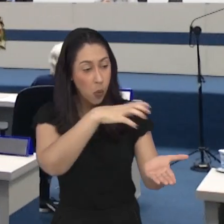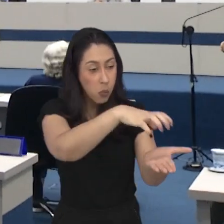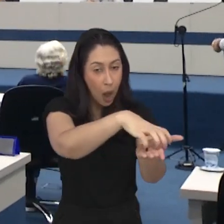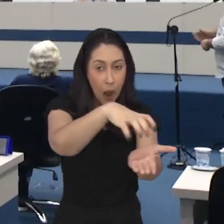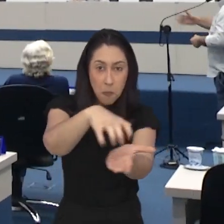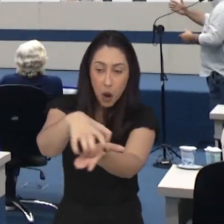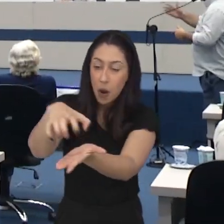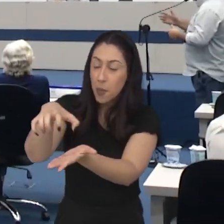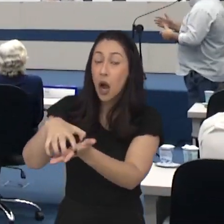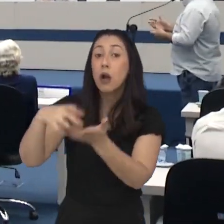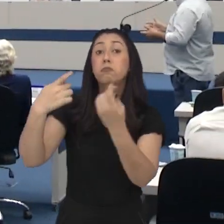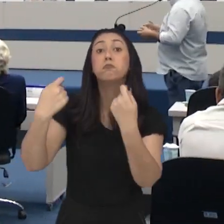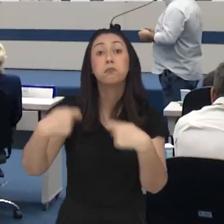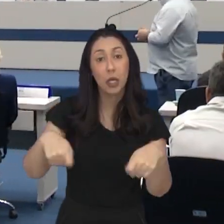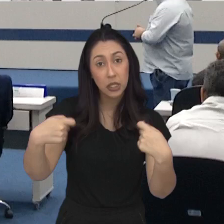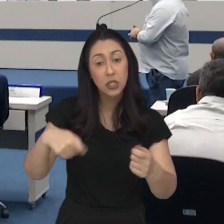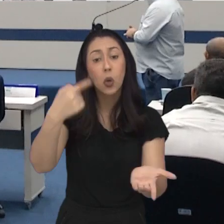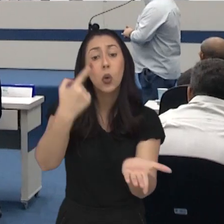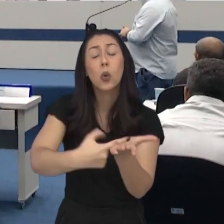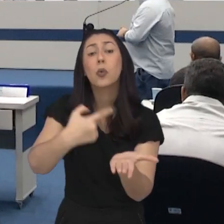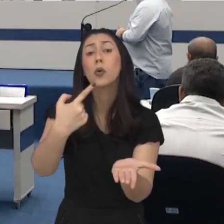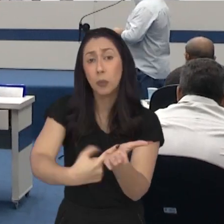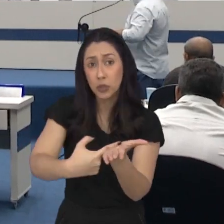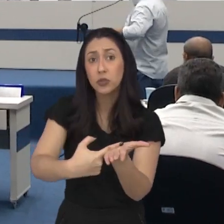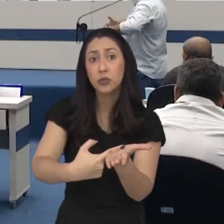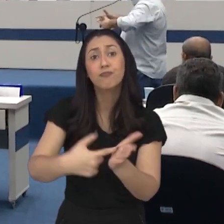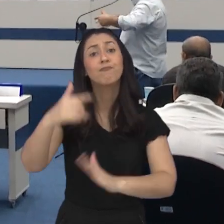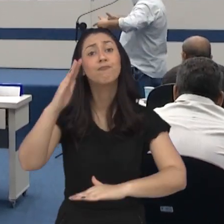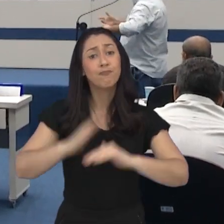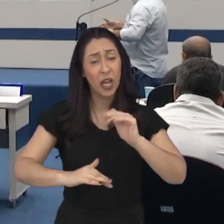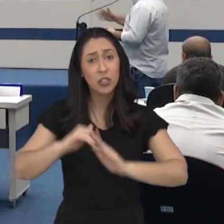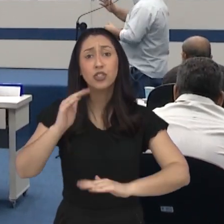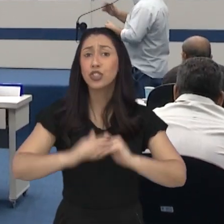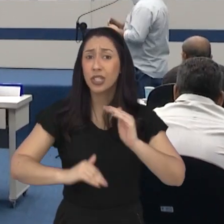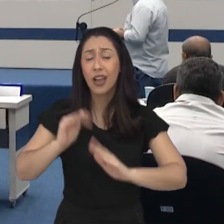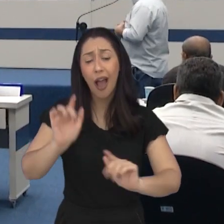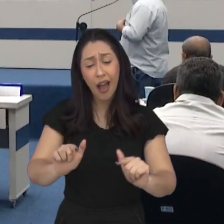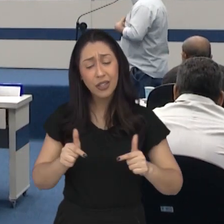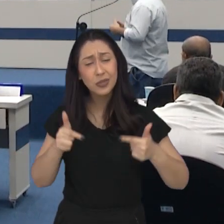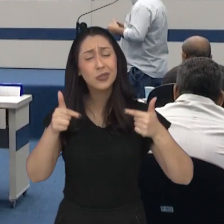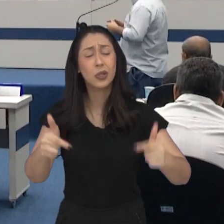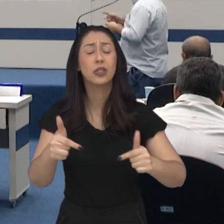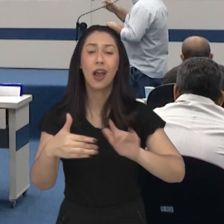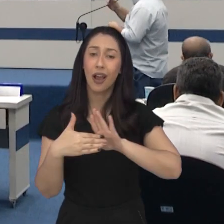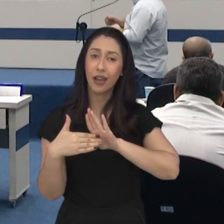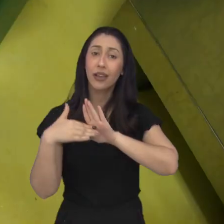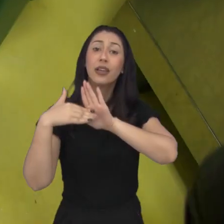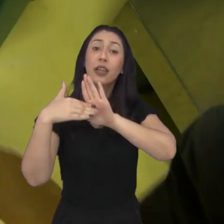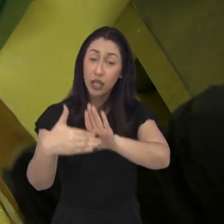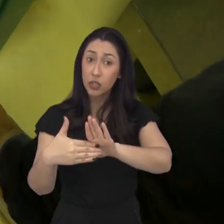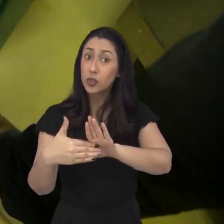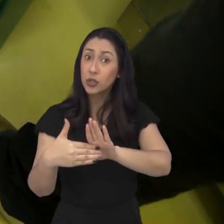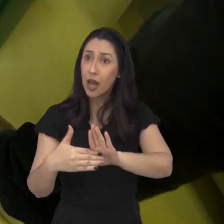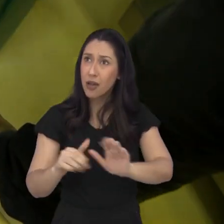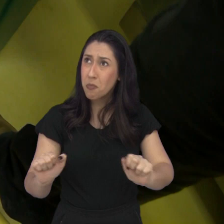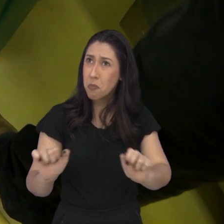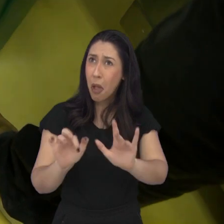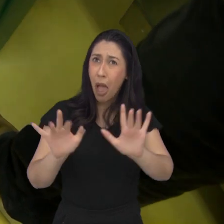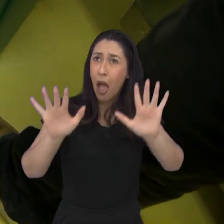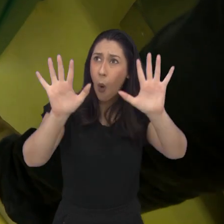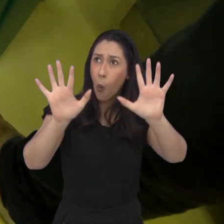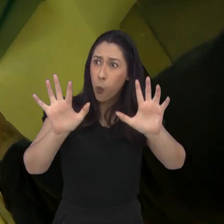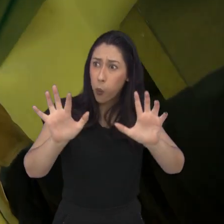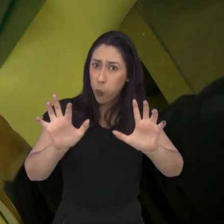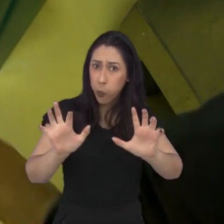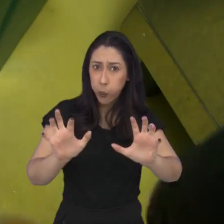da sociedade devem assumir o compromisso de colocar em prática medidas que contribuam com a redução das emissões